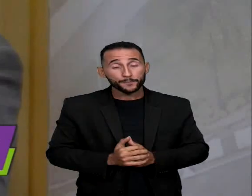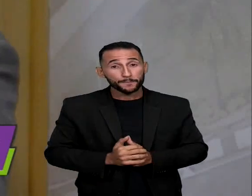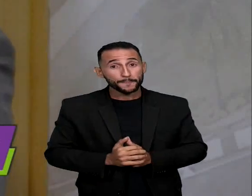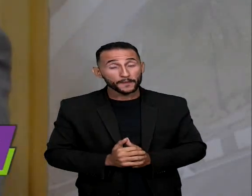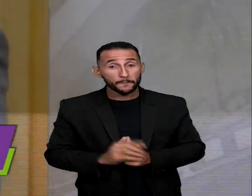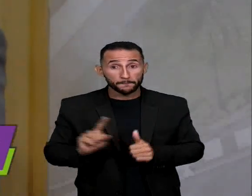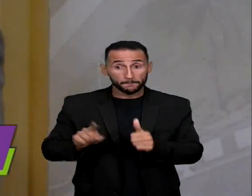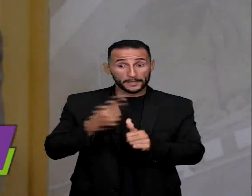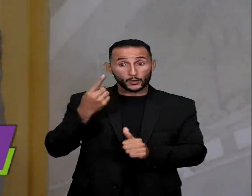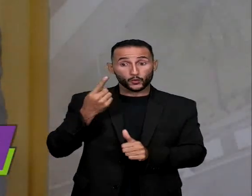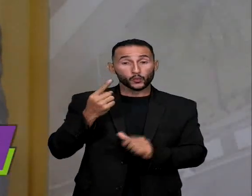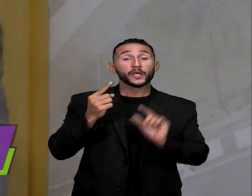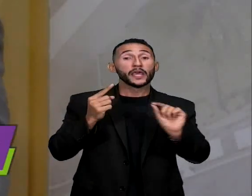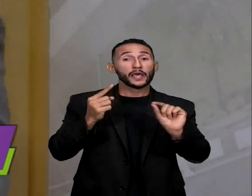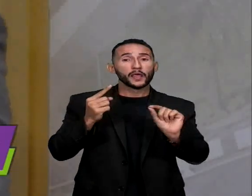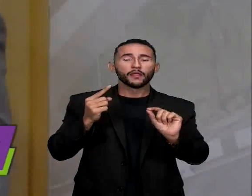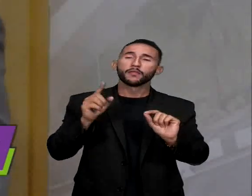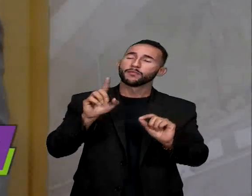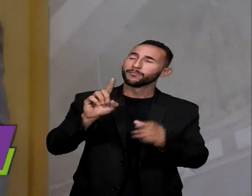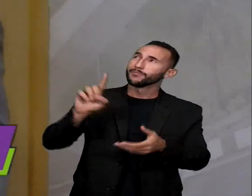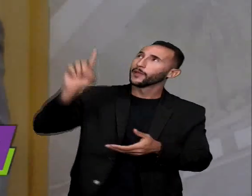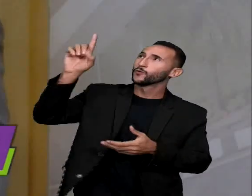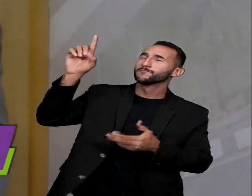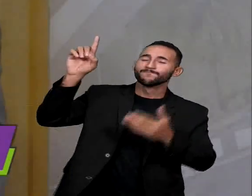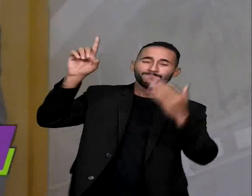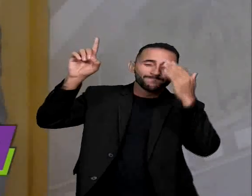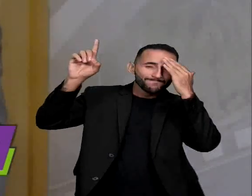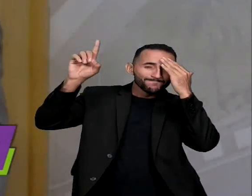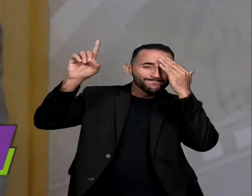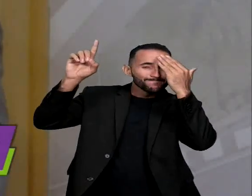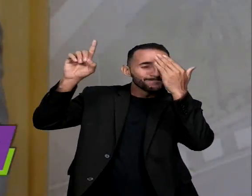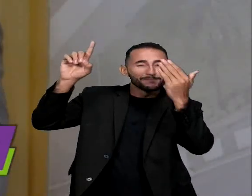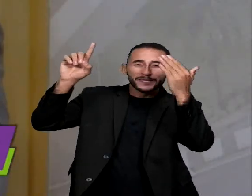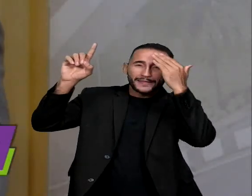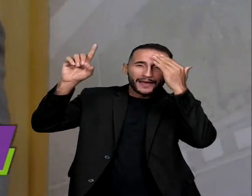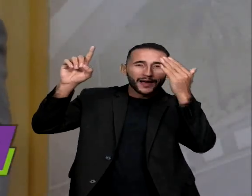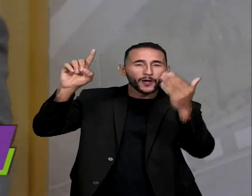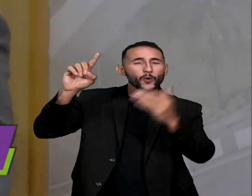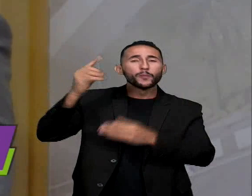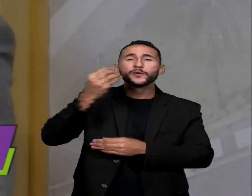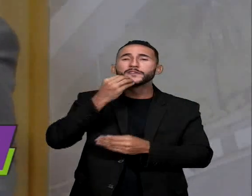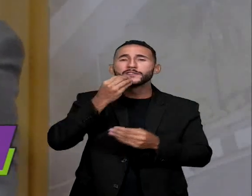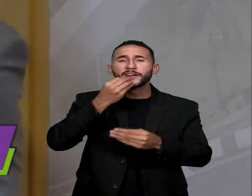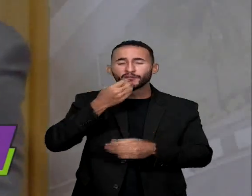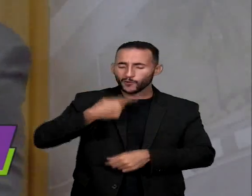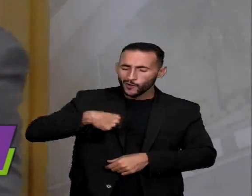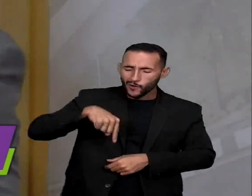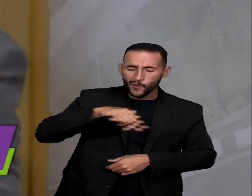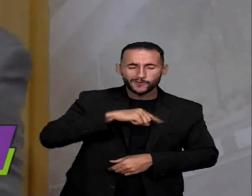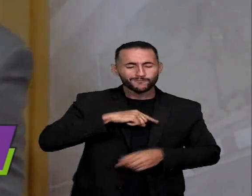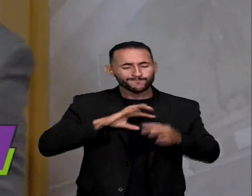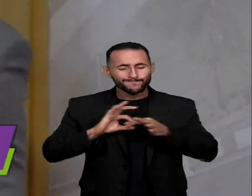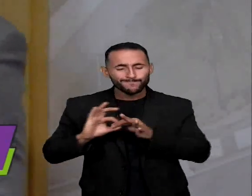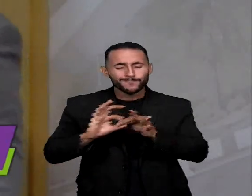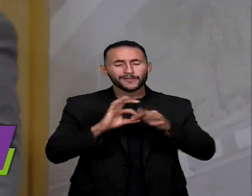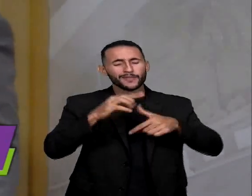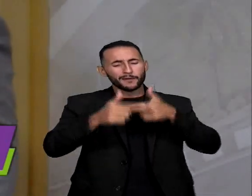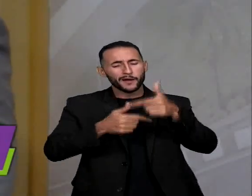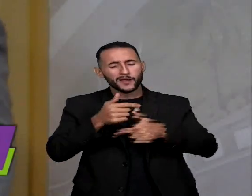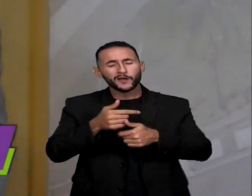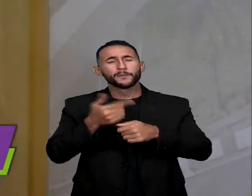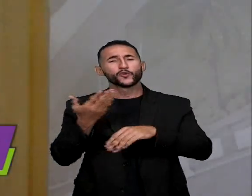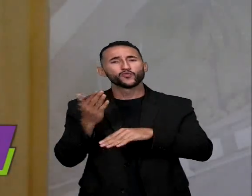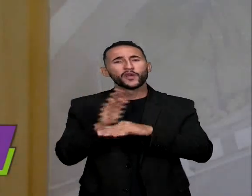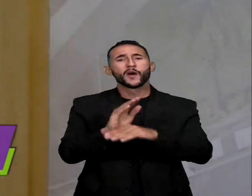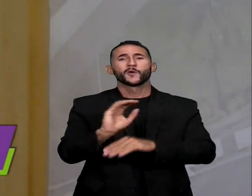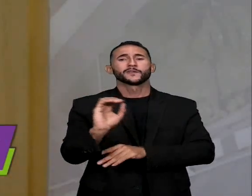agradecer a Deus por essa oportunidade de estarmos aqui reunidos de podermos estar trabalhando pela nossa